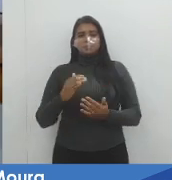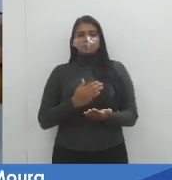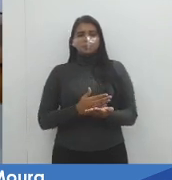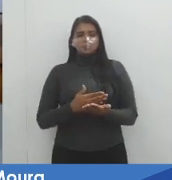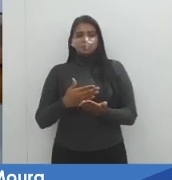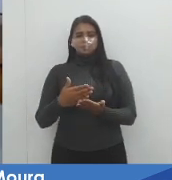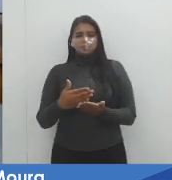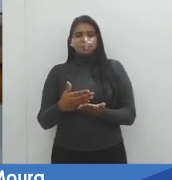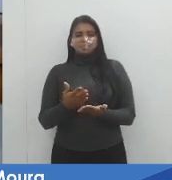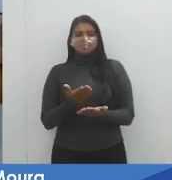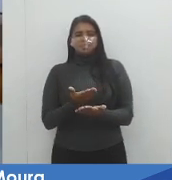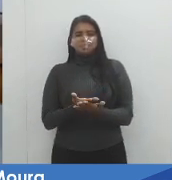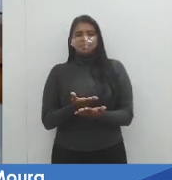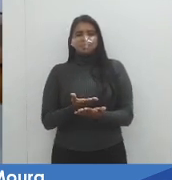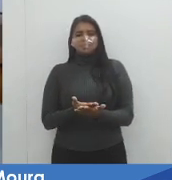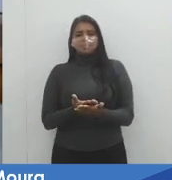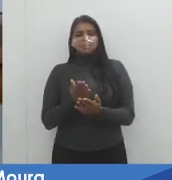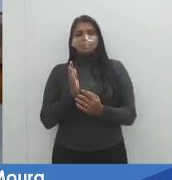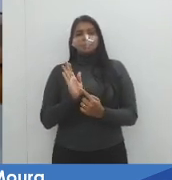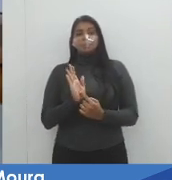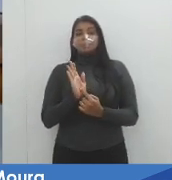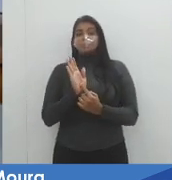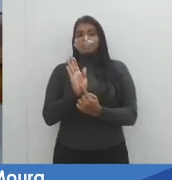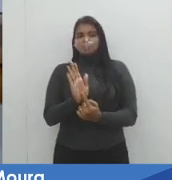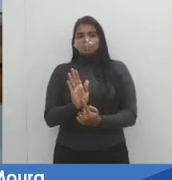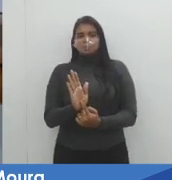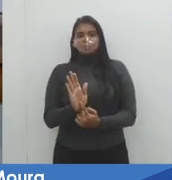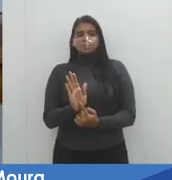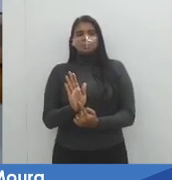essa aula, eu trouxe para vocês, a gente vai